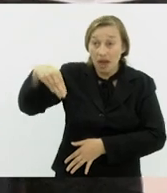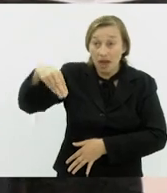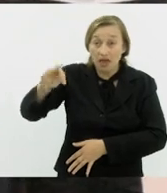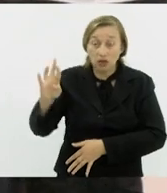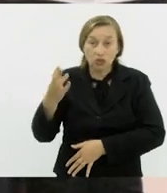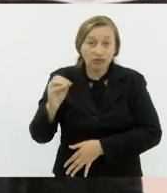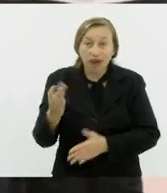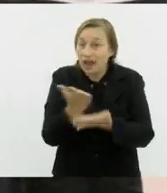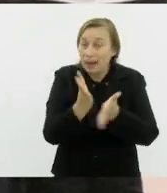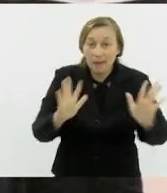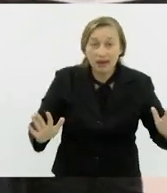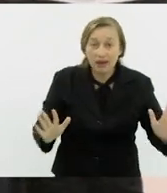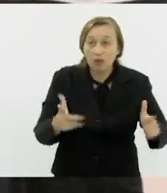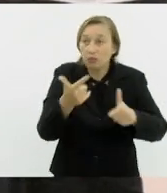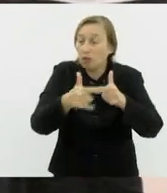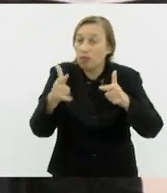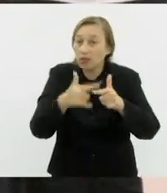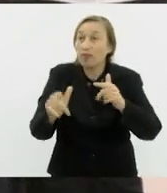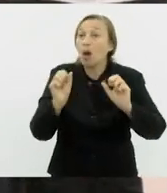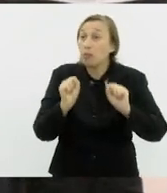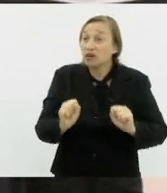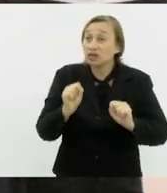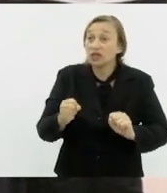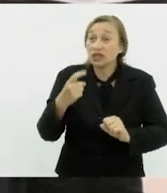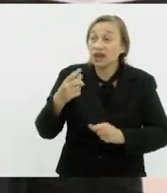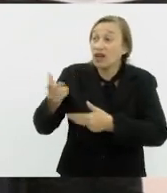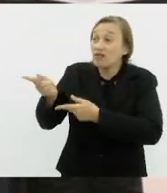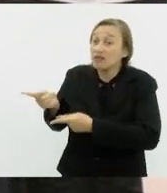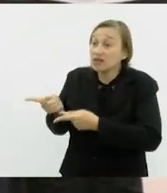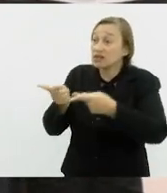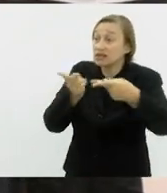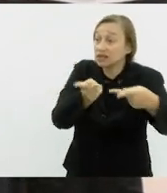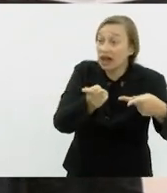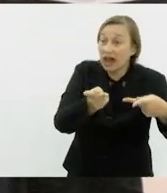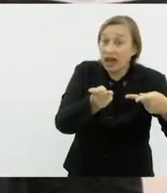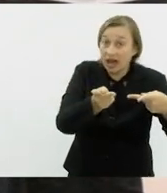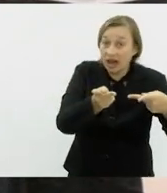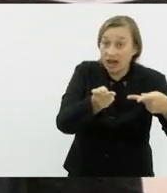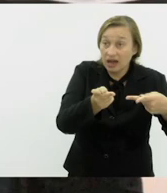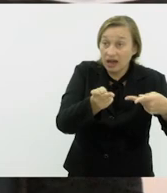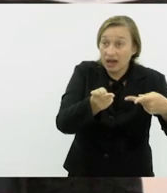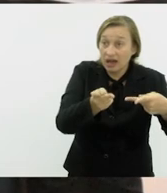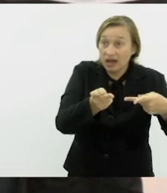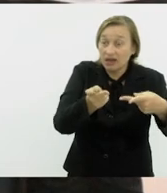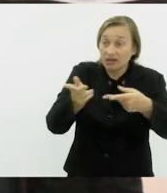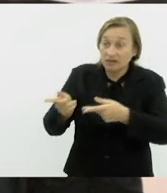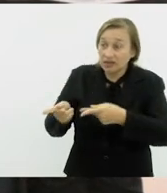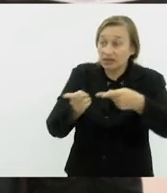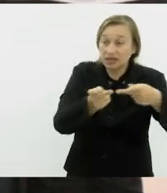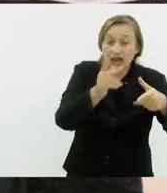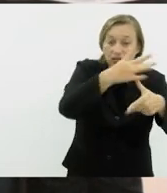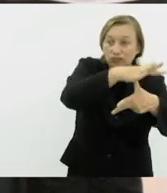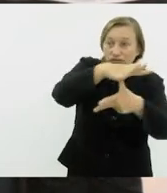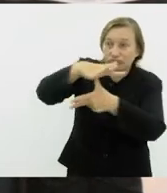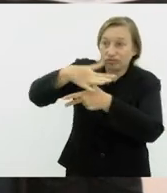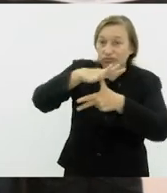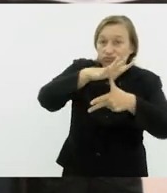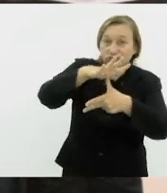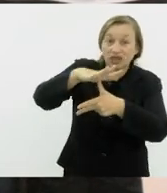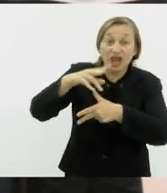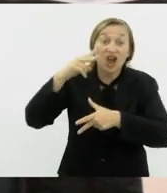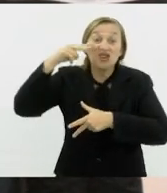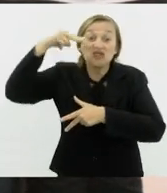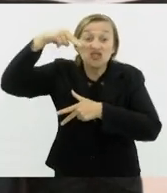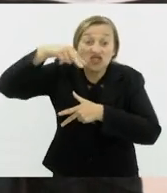sem bisbilhotar a casa do Luciano Huck, do outro, etc., e sem infernizar a tranquilidade das pessoas. Aliás, um